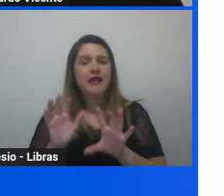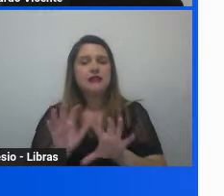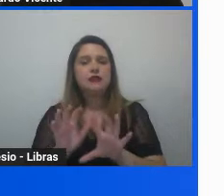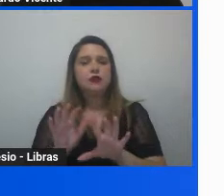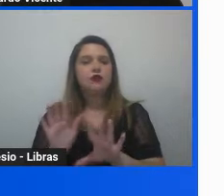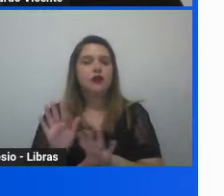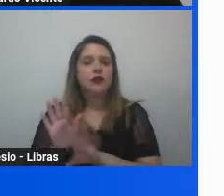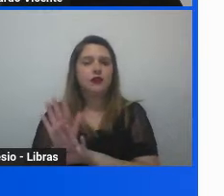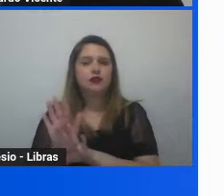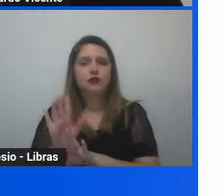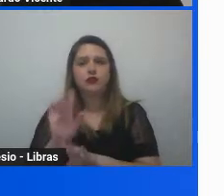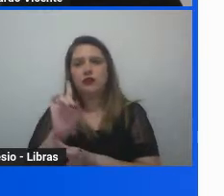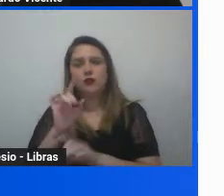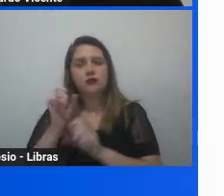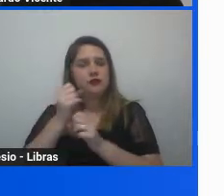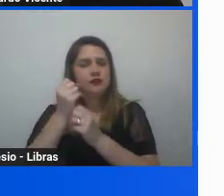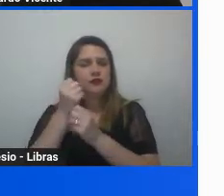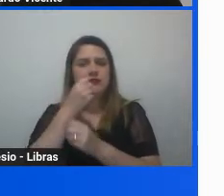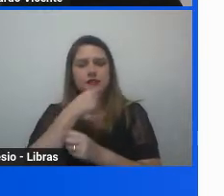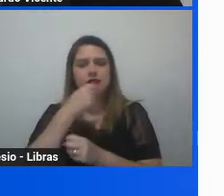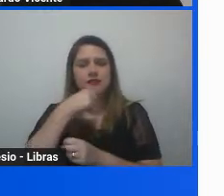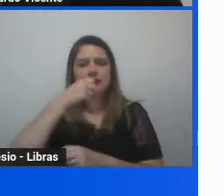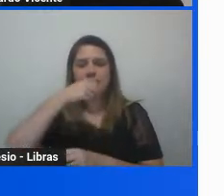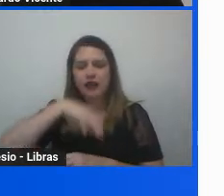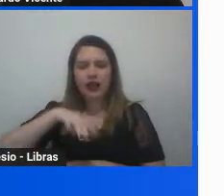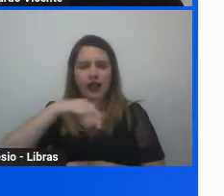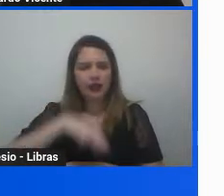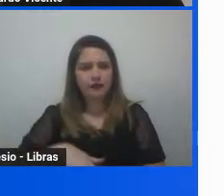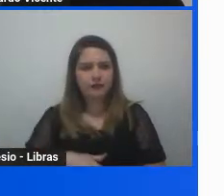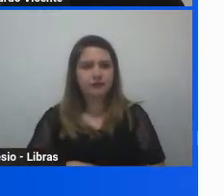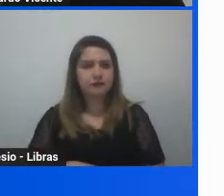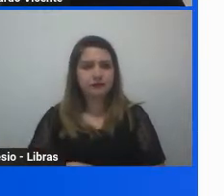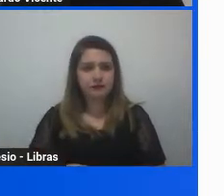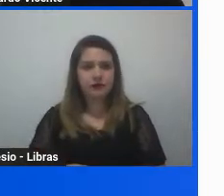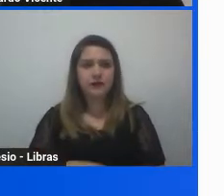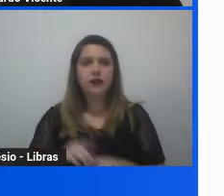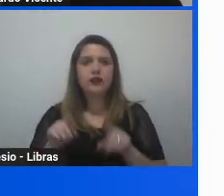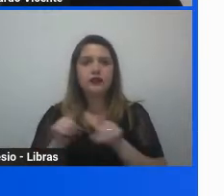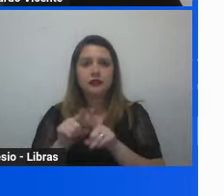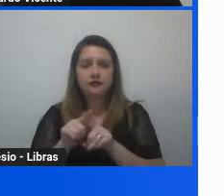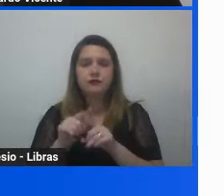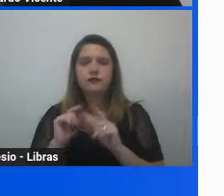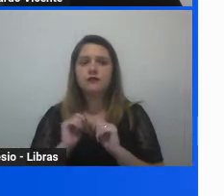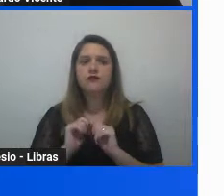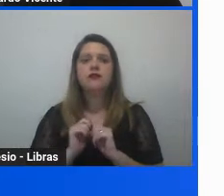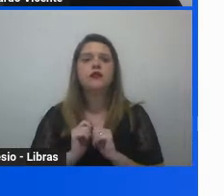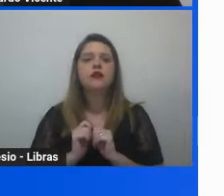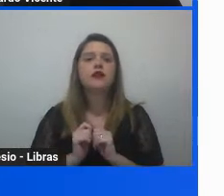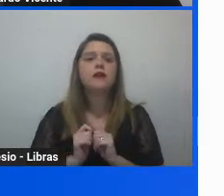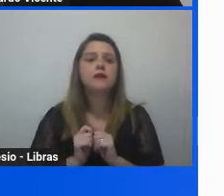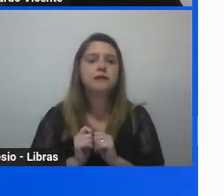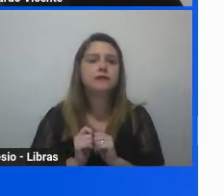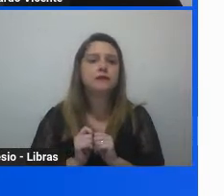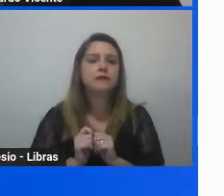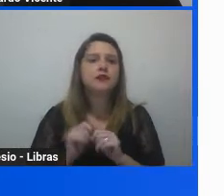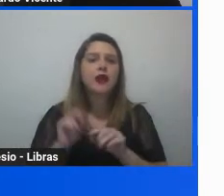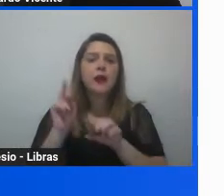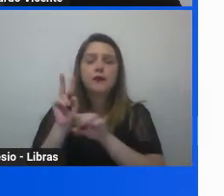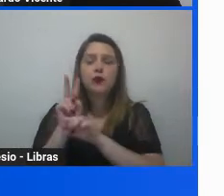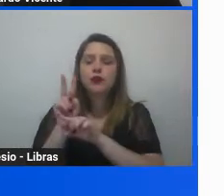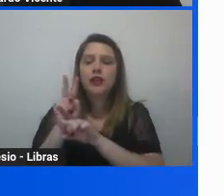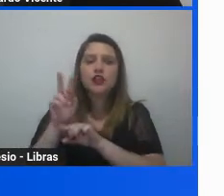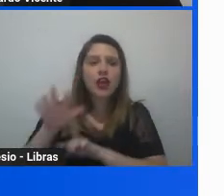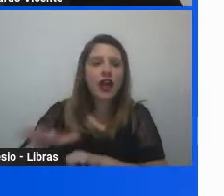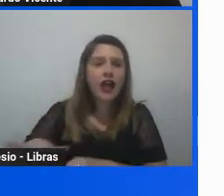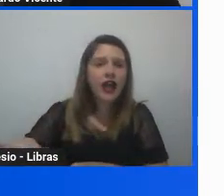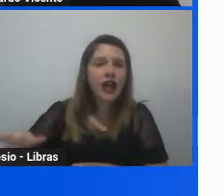não sangrar. Como tirou, agora vai sangrar. Então, segue a dica, não retire. Proteja a área com